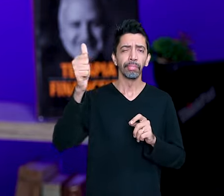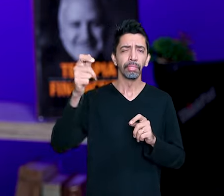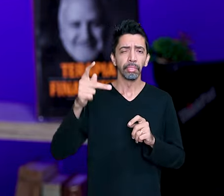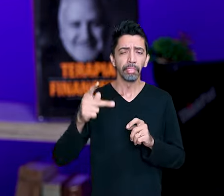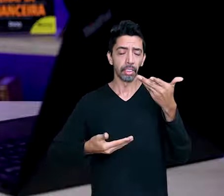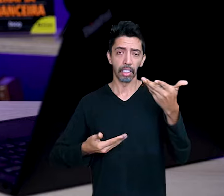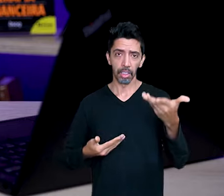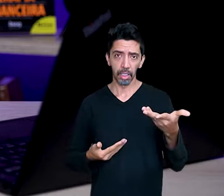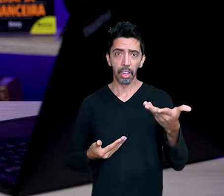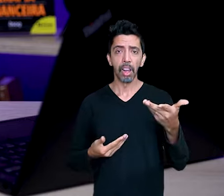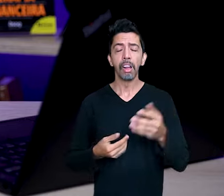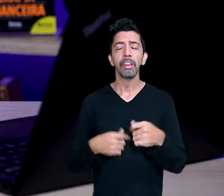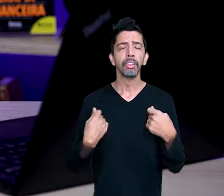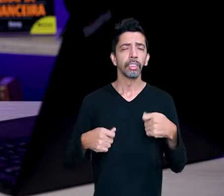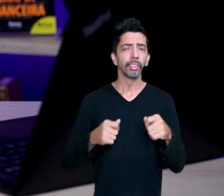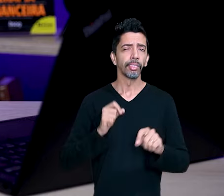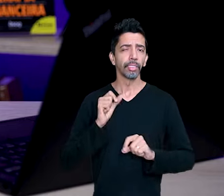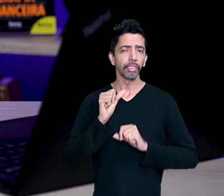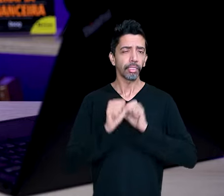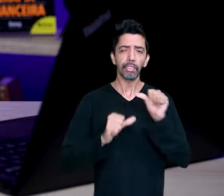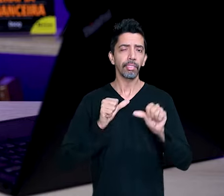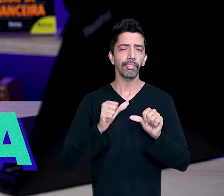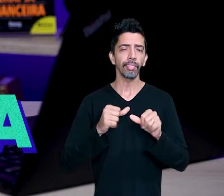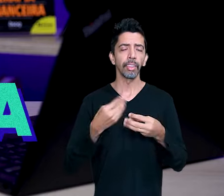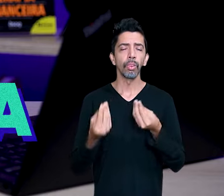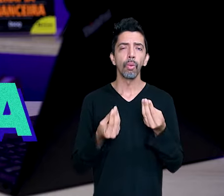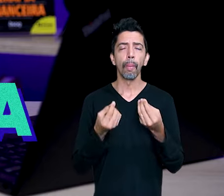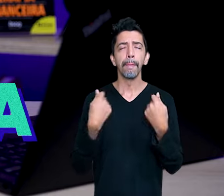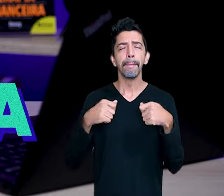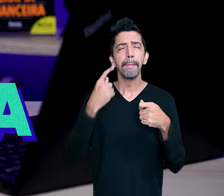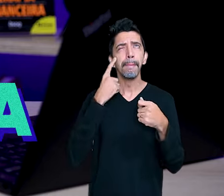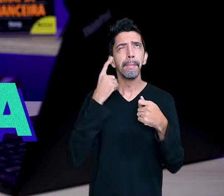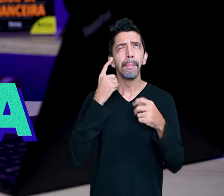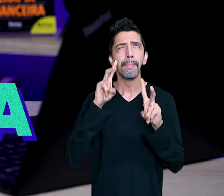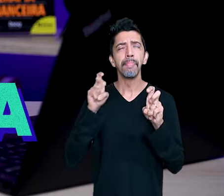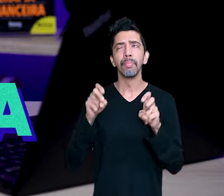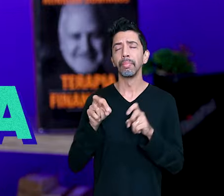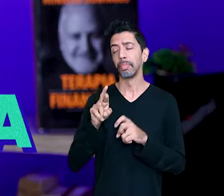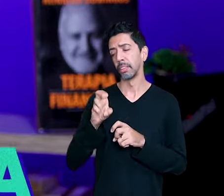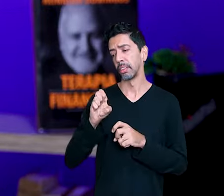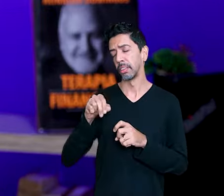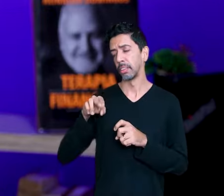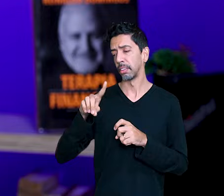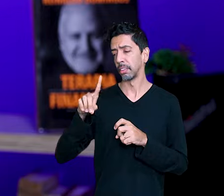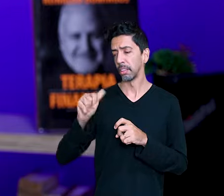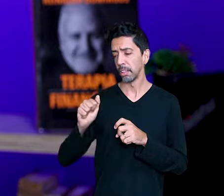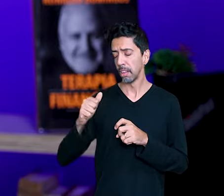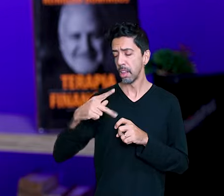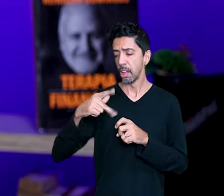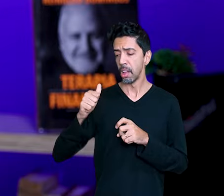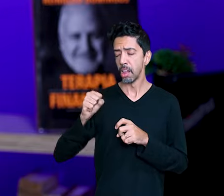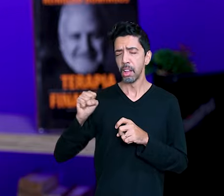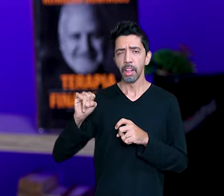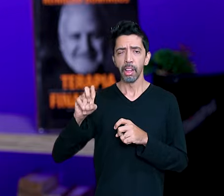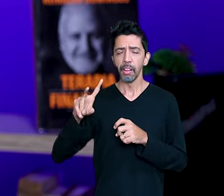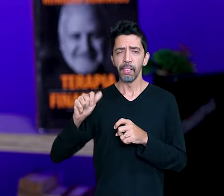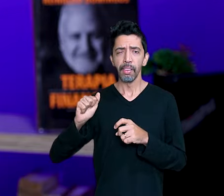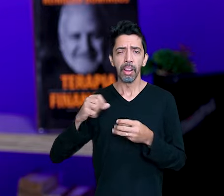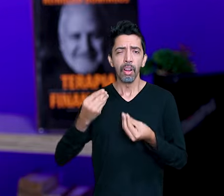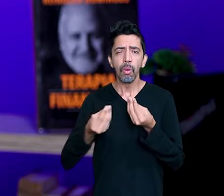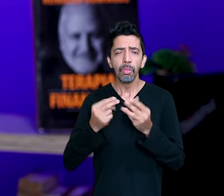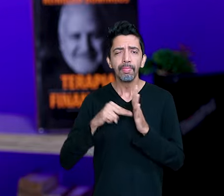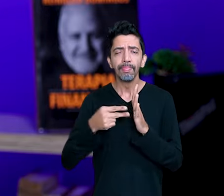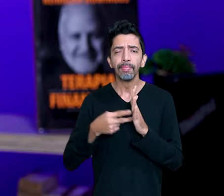ativa, temos que pensar numa renda passiva. Que renda passiva é essa? É o dia que eu não preciso mais vender as